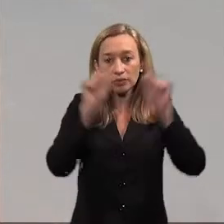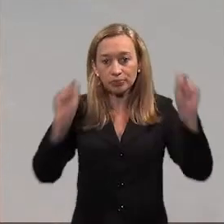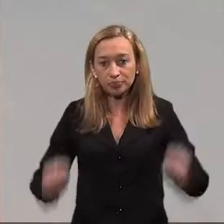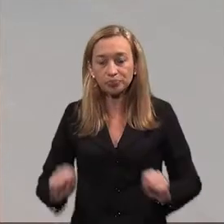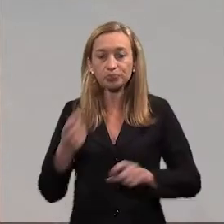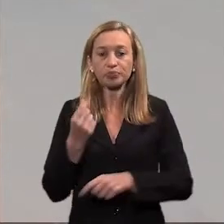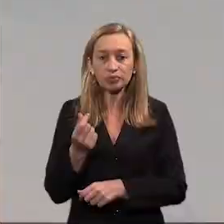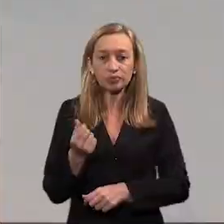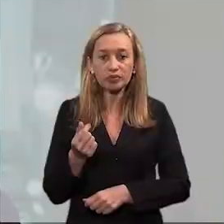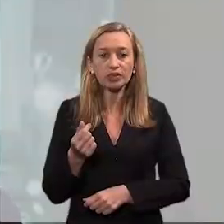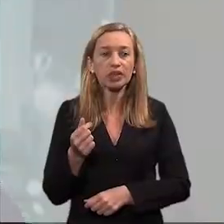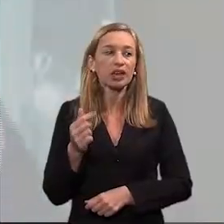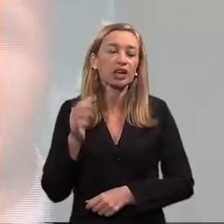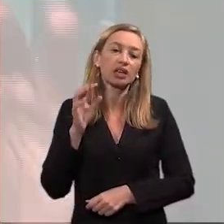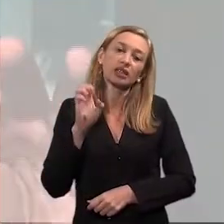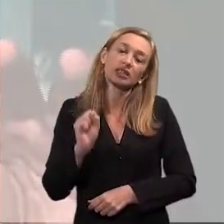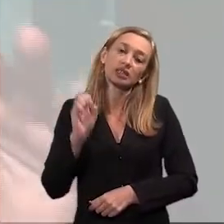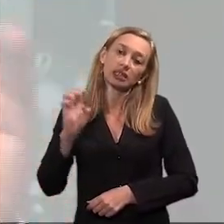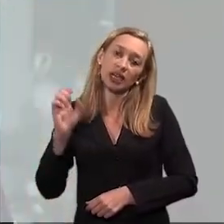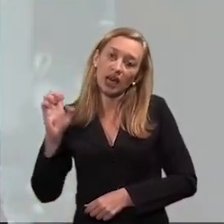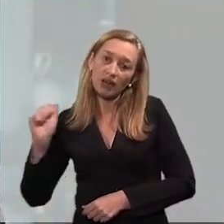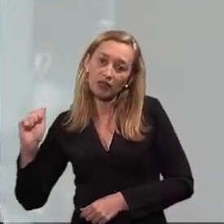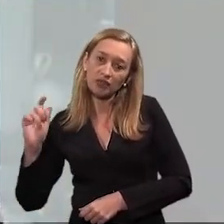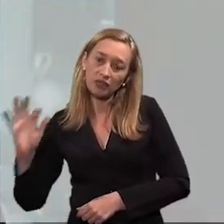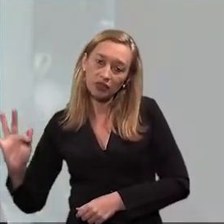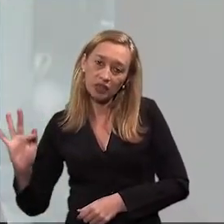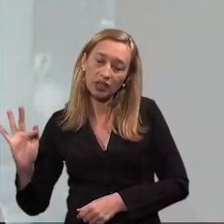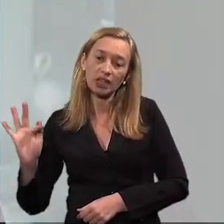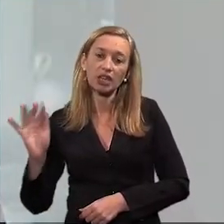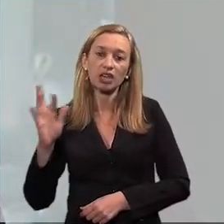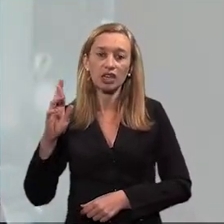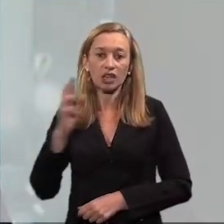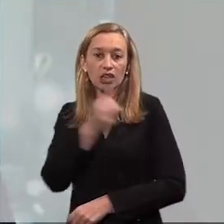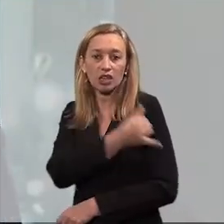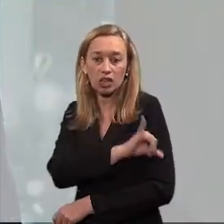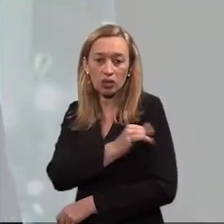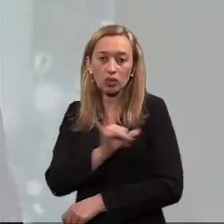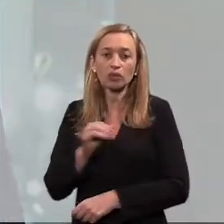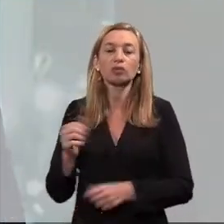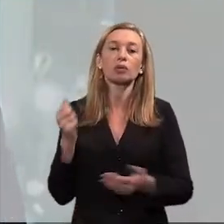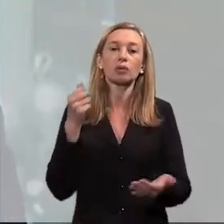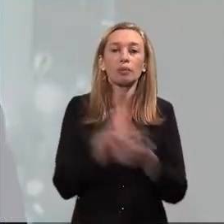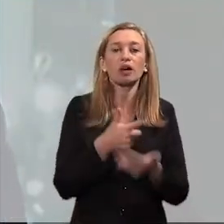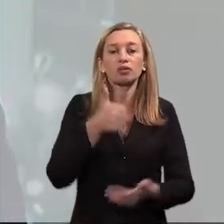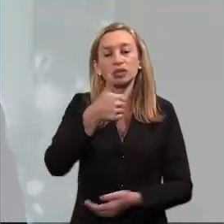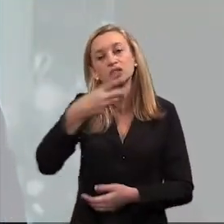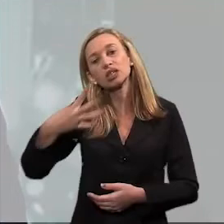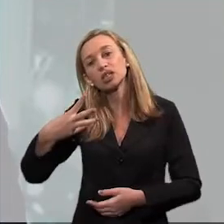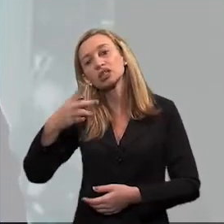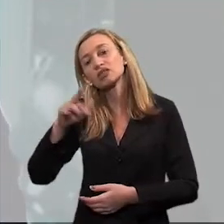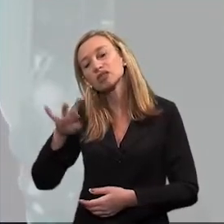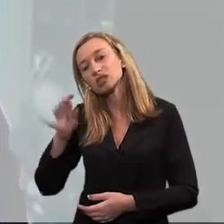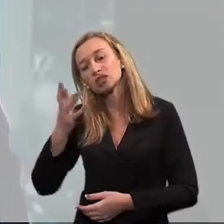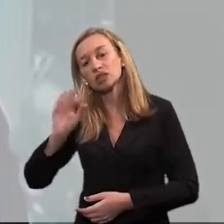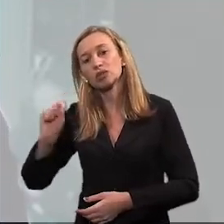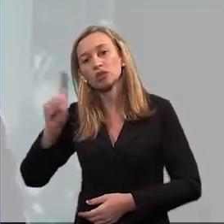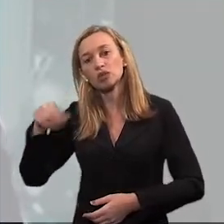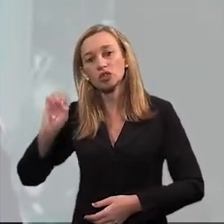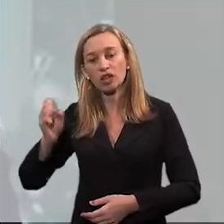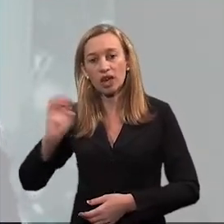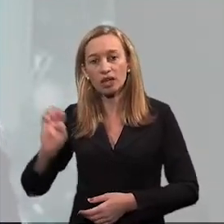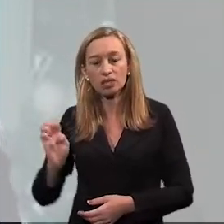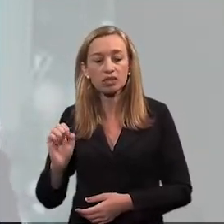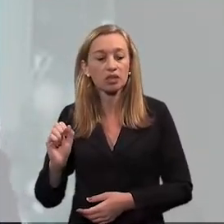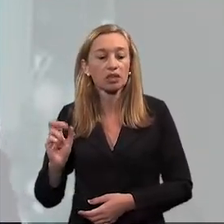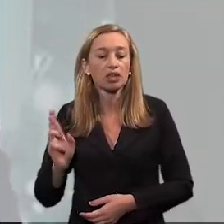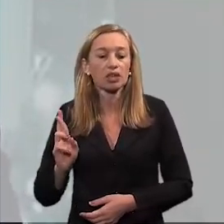Oficial do Estado do Rio de Janeiro, CIAF Rio, já foram pagos 13,5 bilhões de reais. Nós